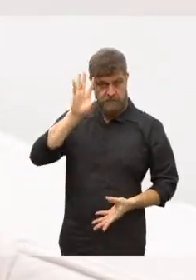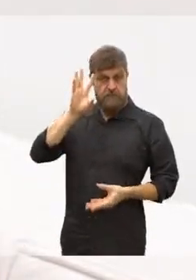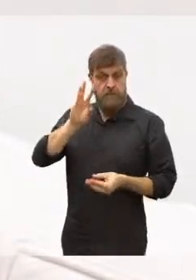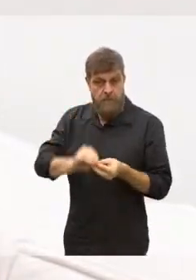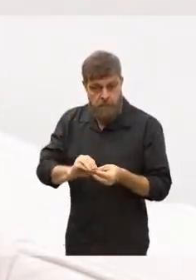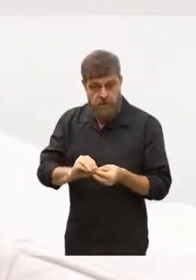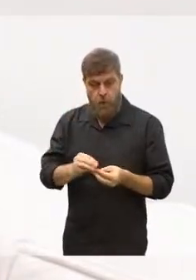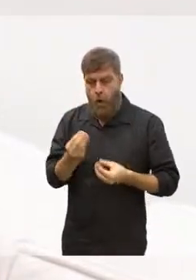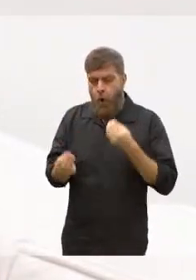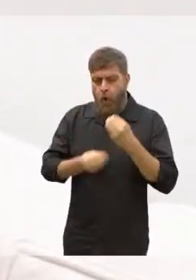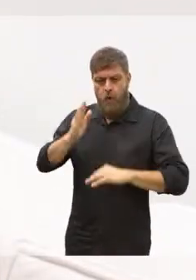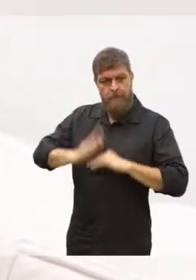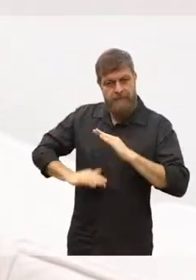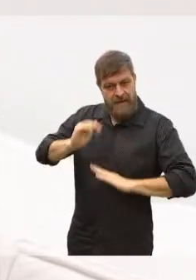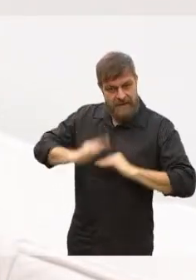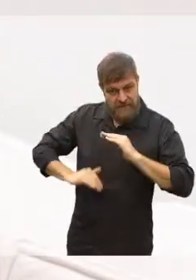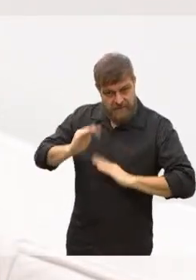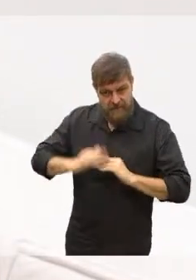você faz para isso?